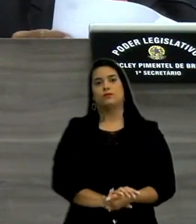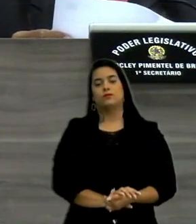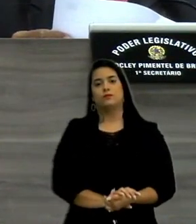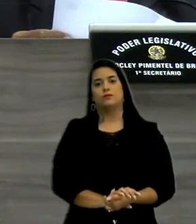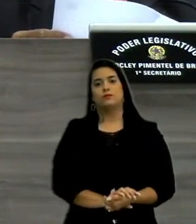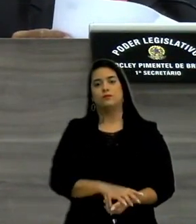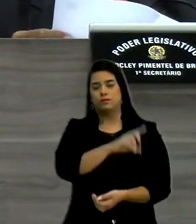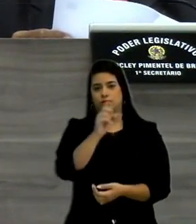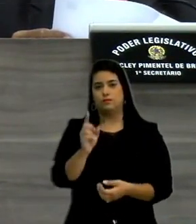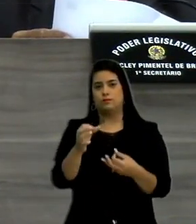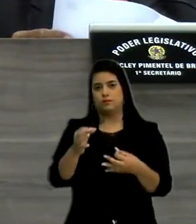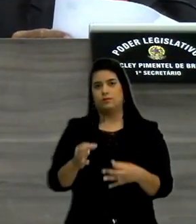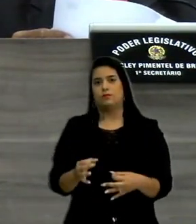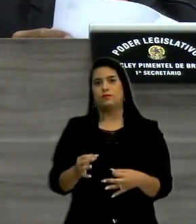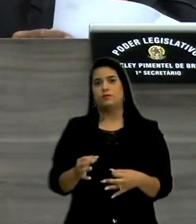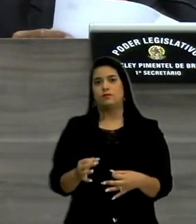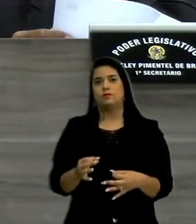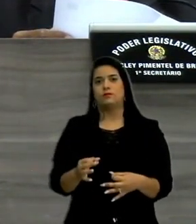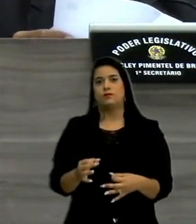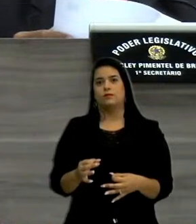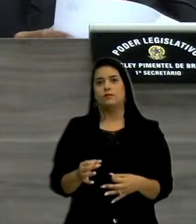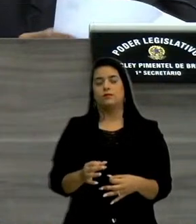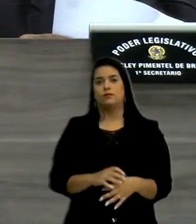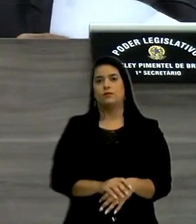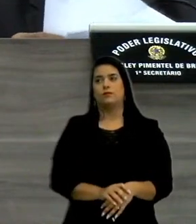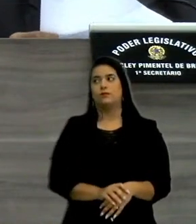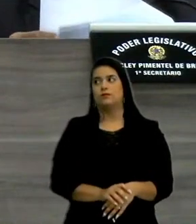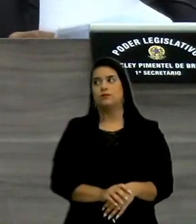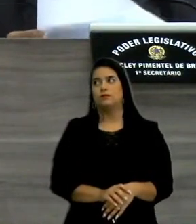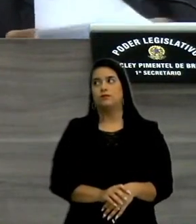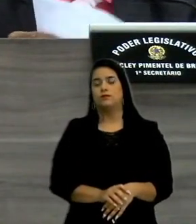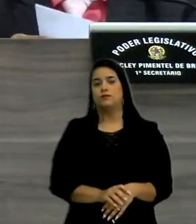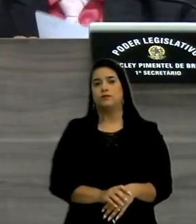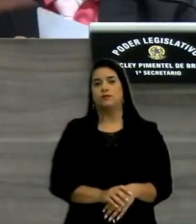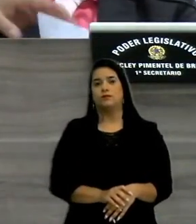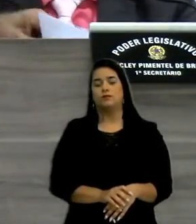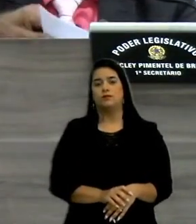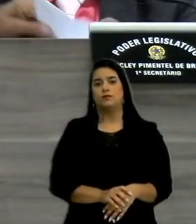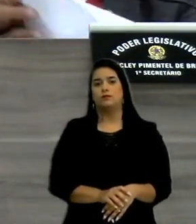nesta data, a prestação de contas da unidade jurisdicionada acima identificada.